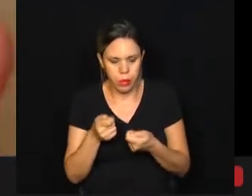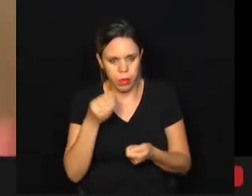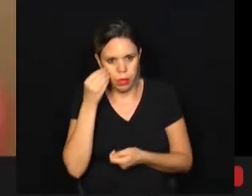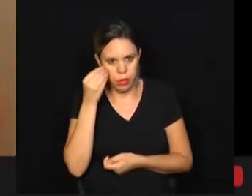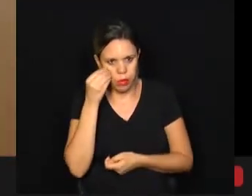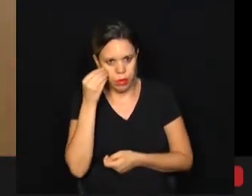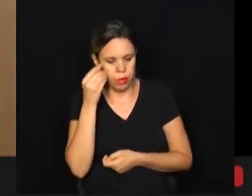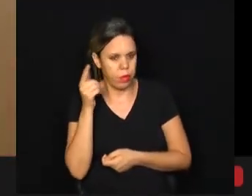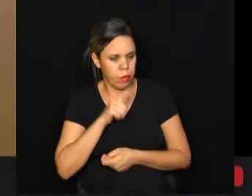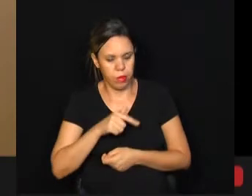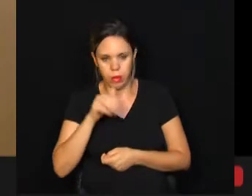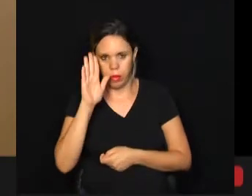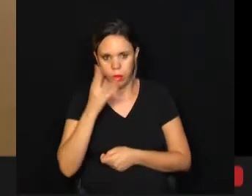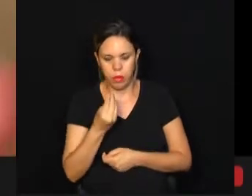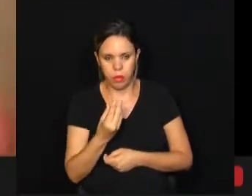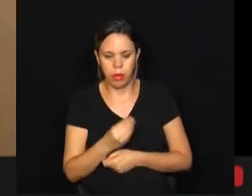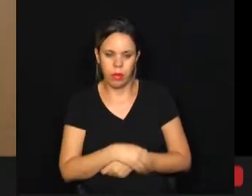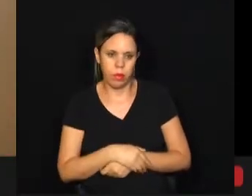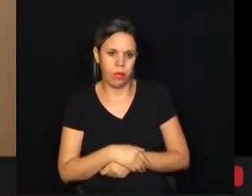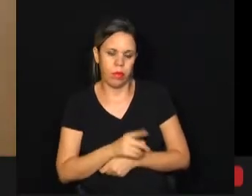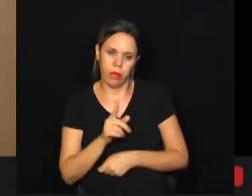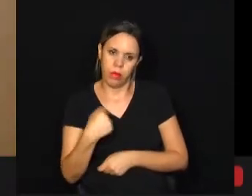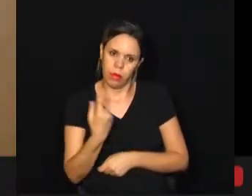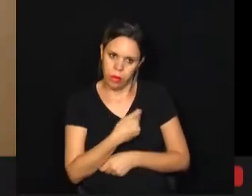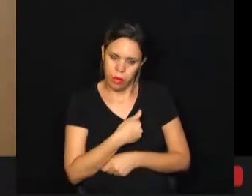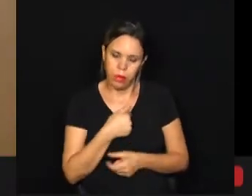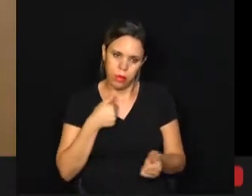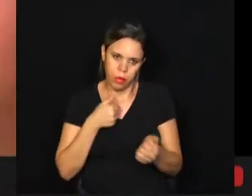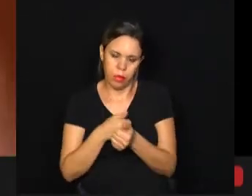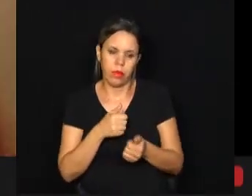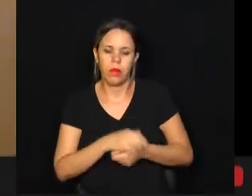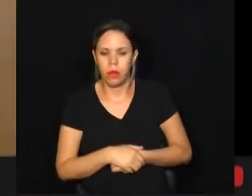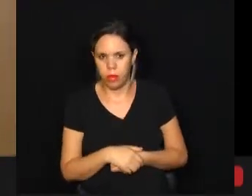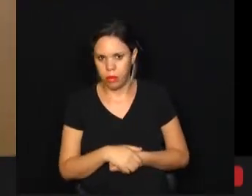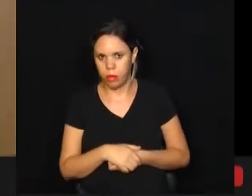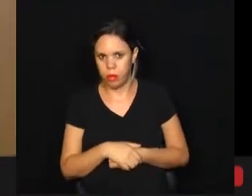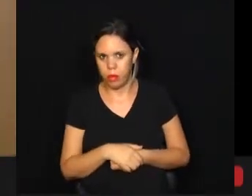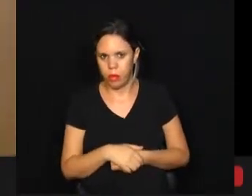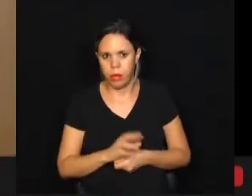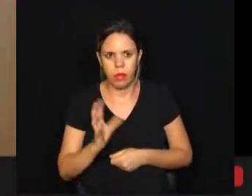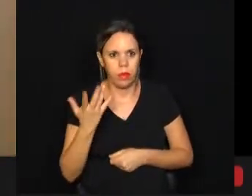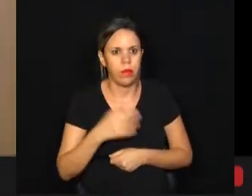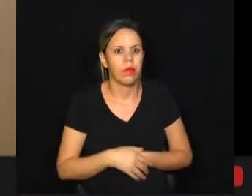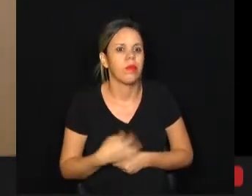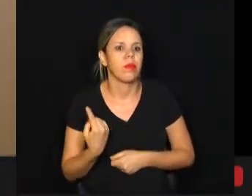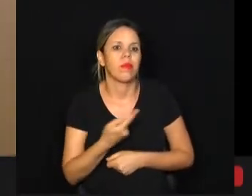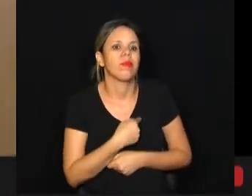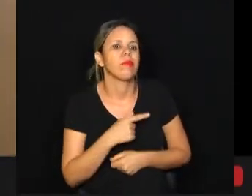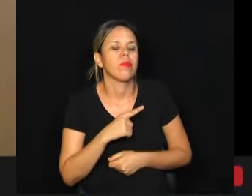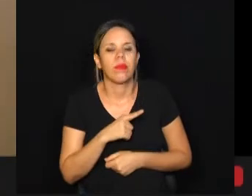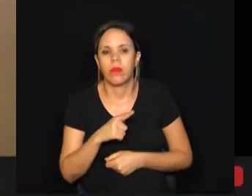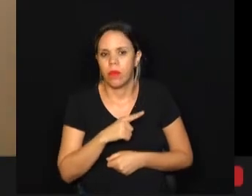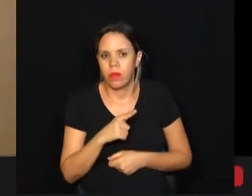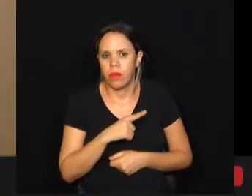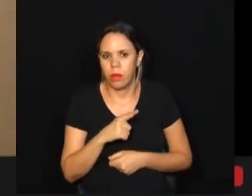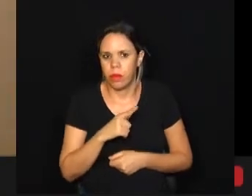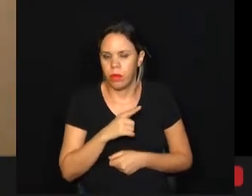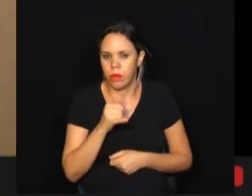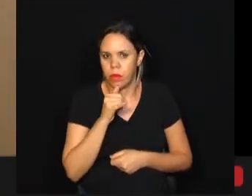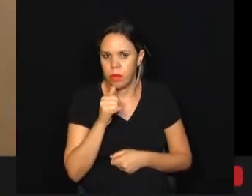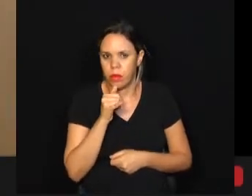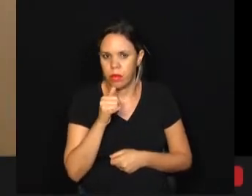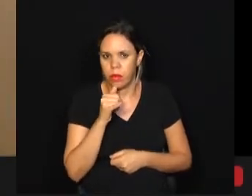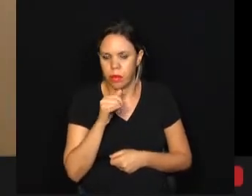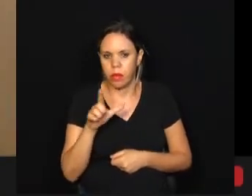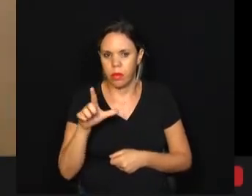a gente vai ganhar muito. Para isso, a gente tem que se aproximar. E aí, o que acontece? Nós temos o exemplo da